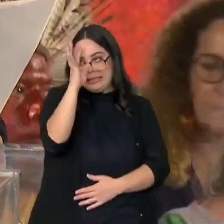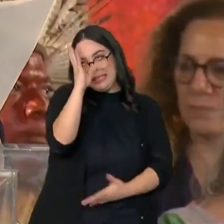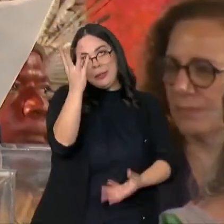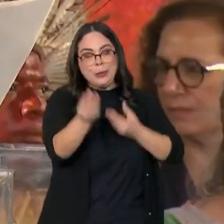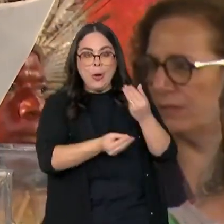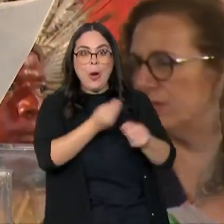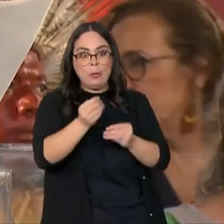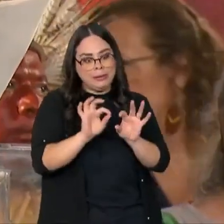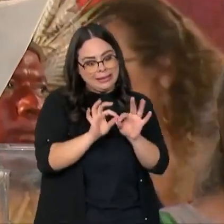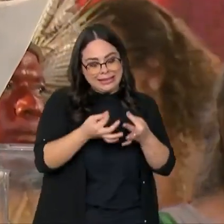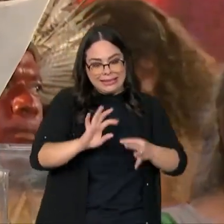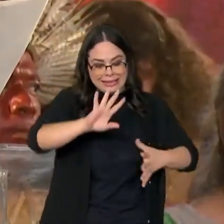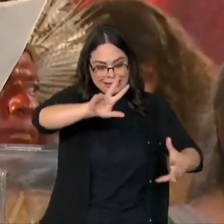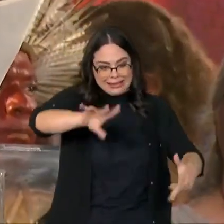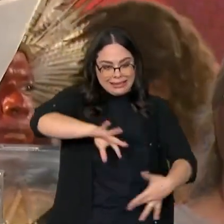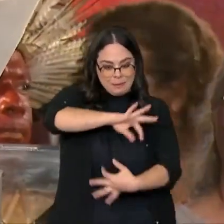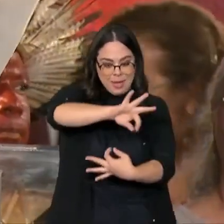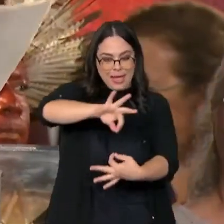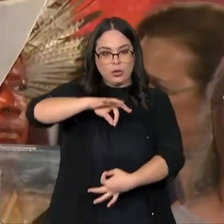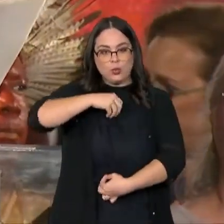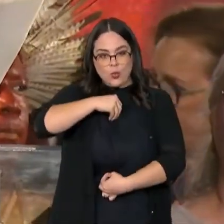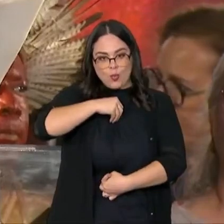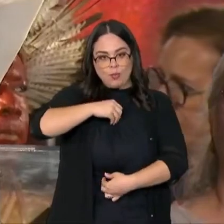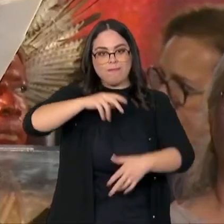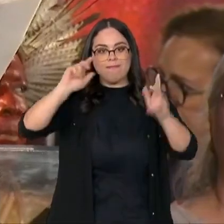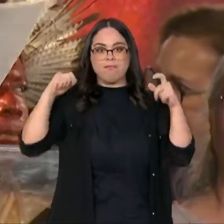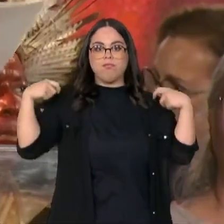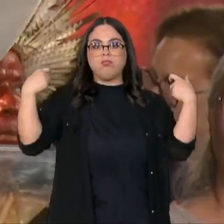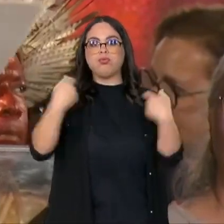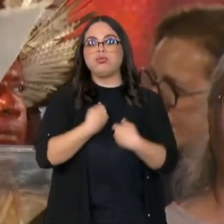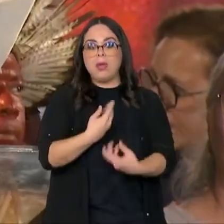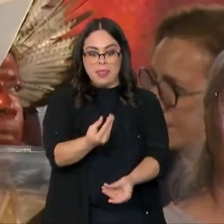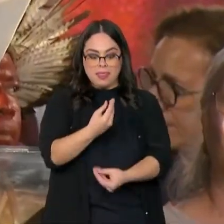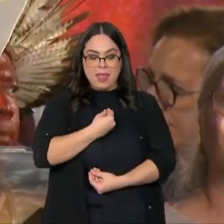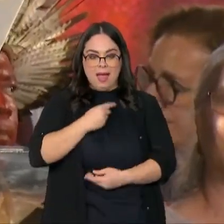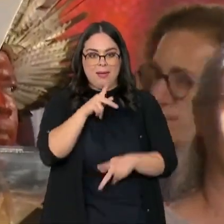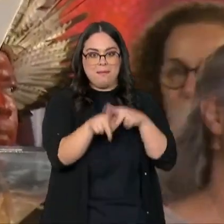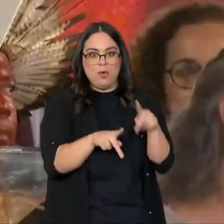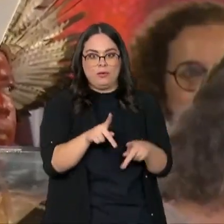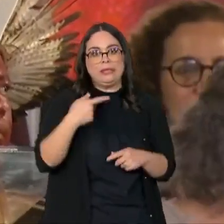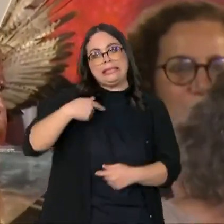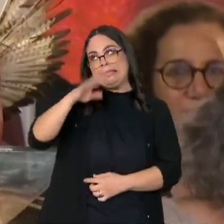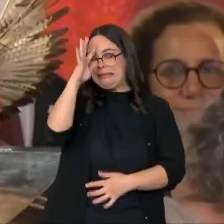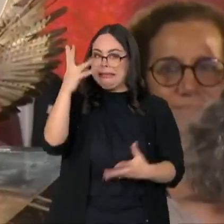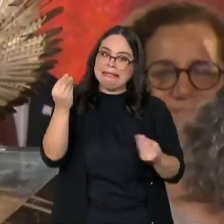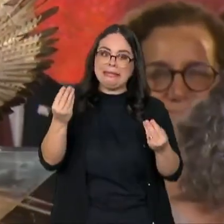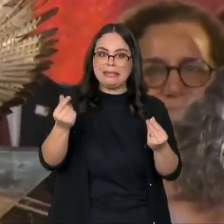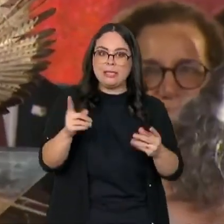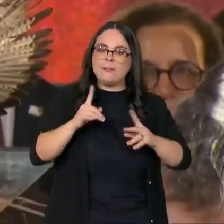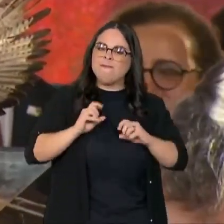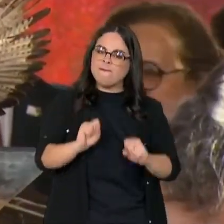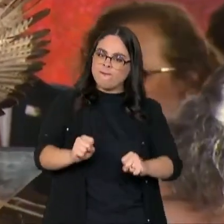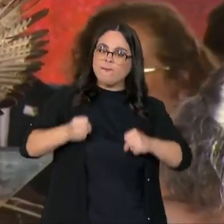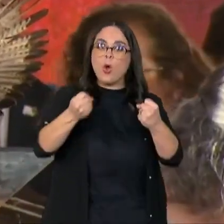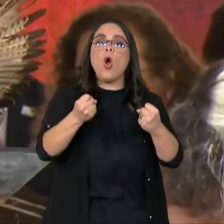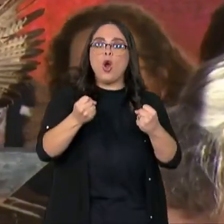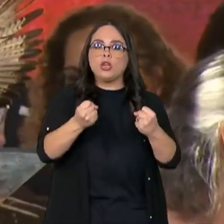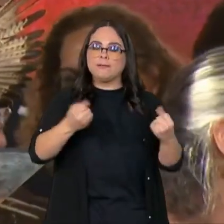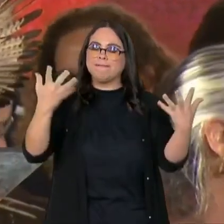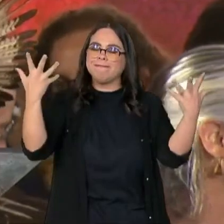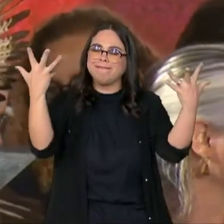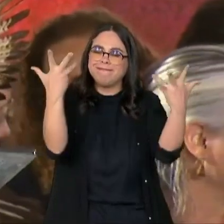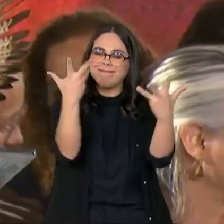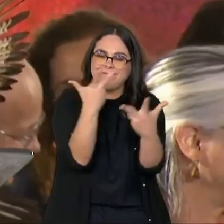a dimensão espiritual que o manto sagrado tem para os tupinambás. É forte e muito